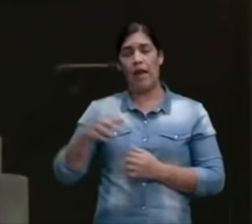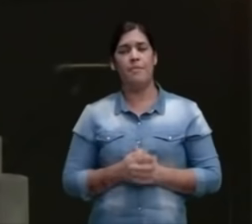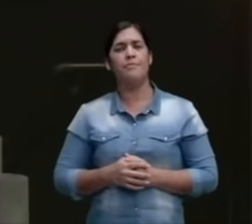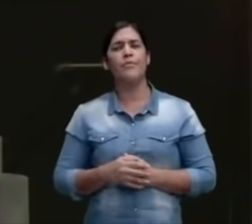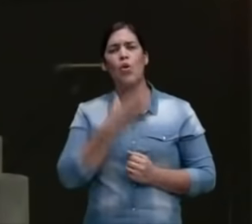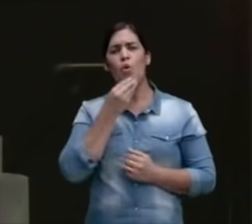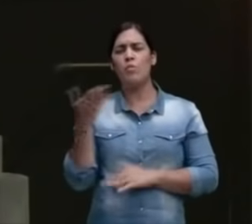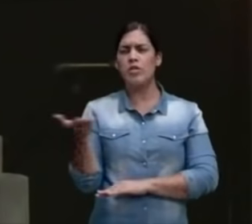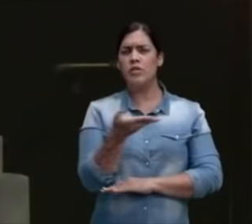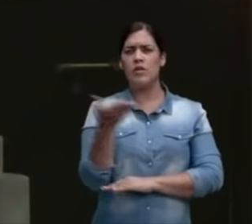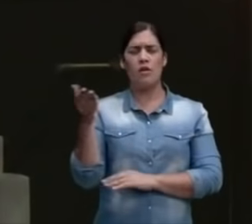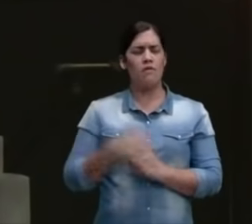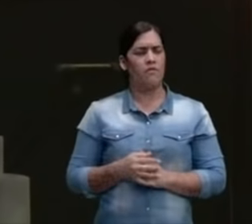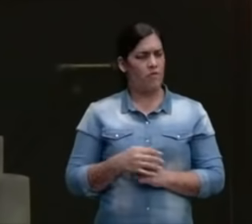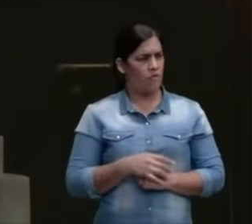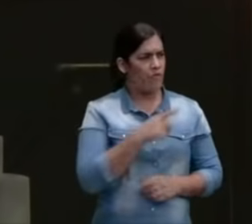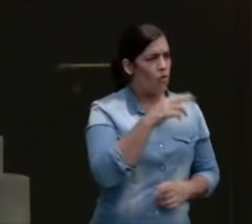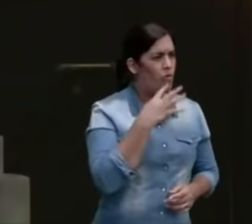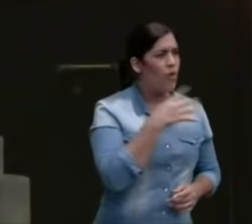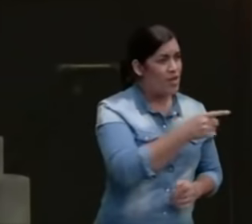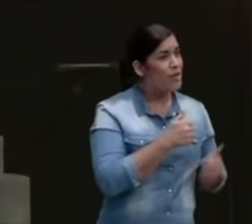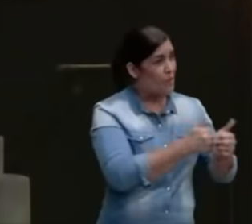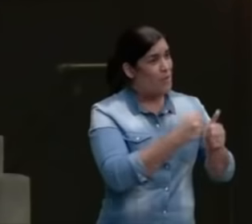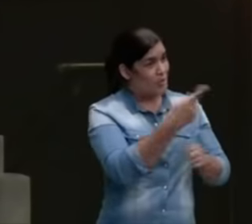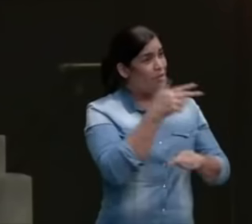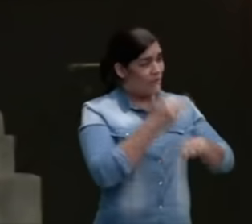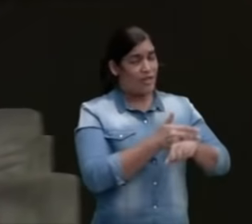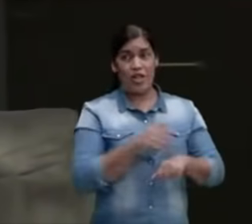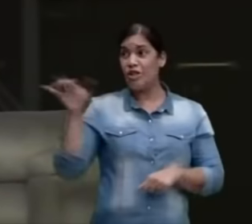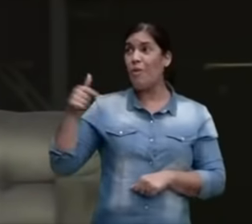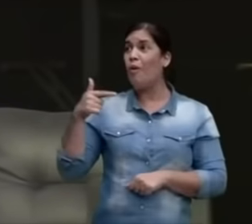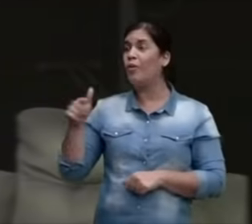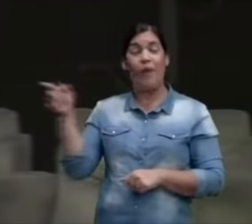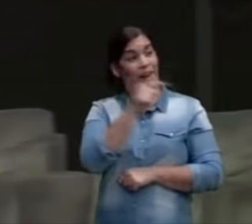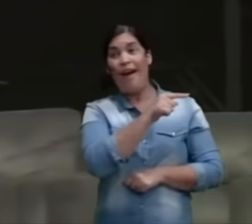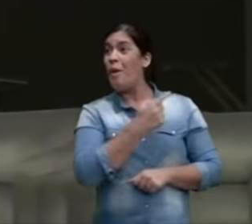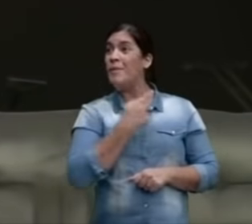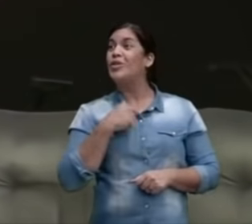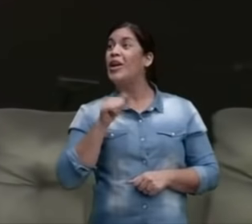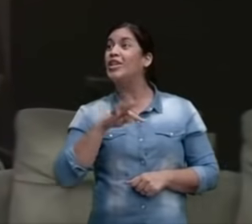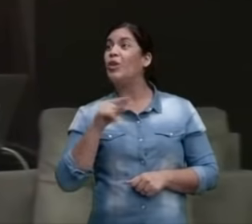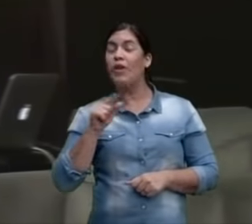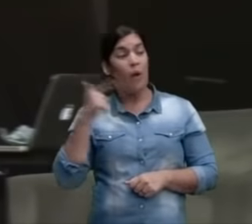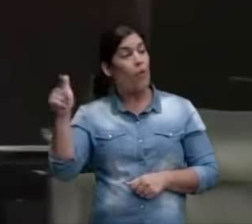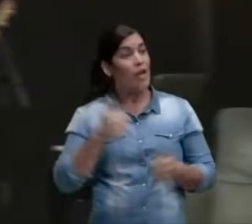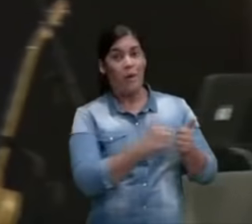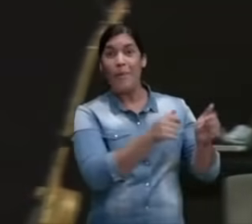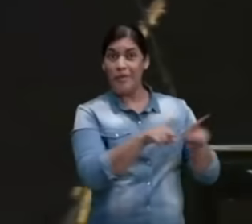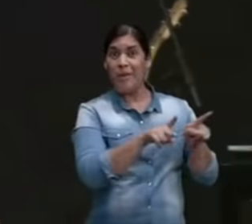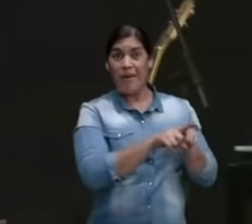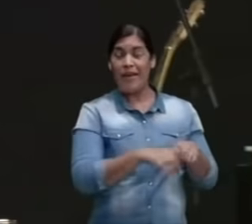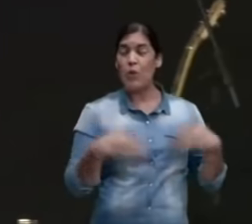que ia servir a gente conhecia ele. Oh, eu acompanho seus vídeos. Aí chamou outro, o pastor Antônio, eu também acompanho. Que